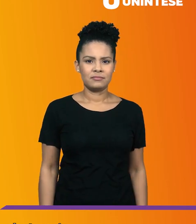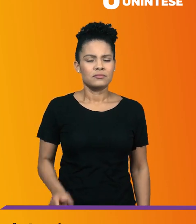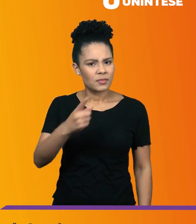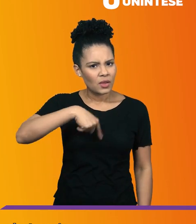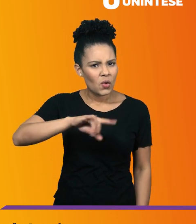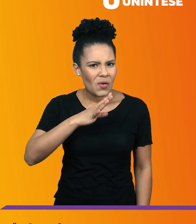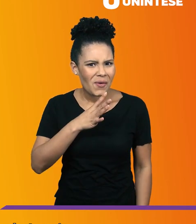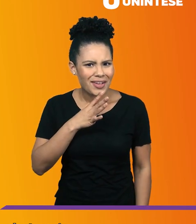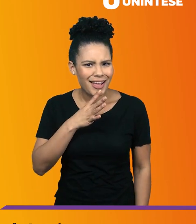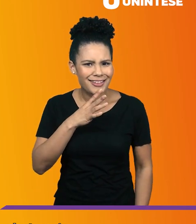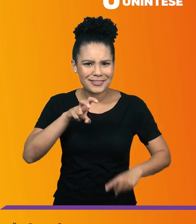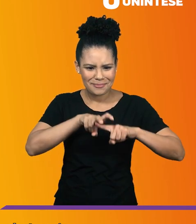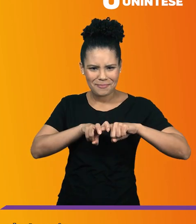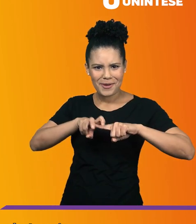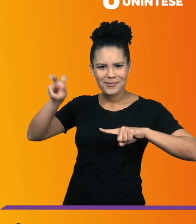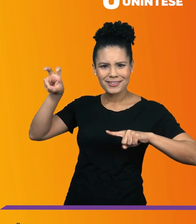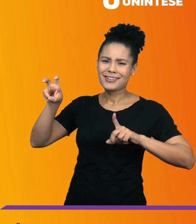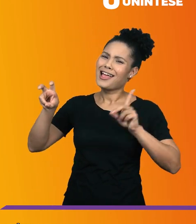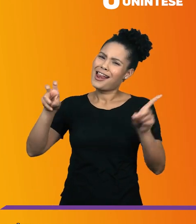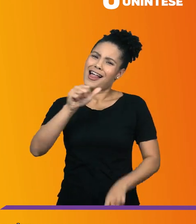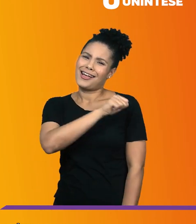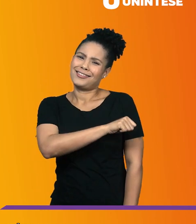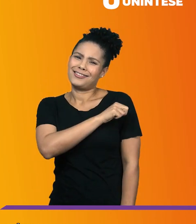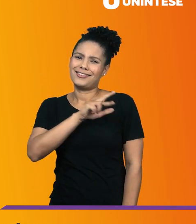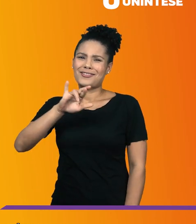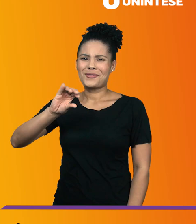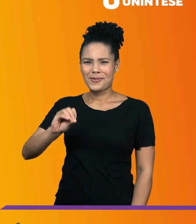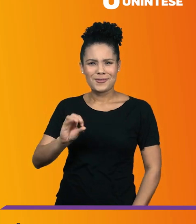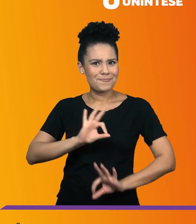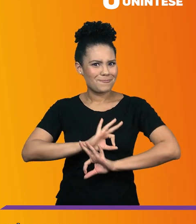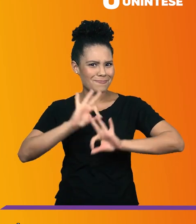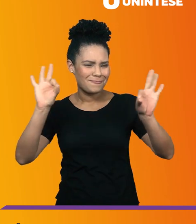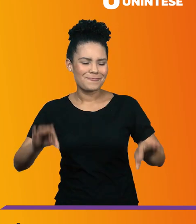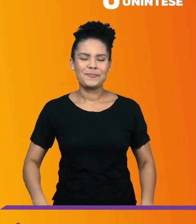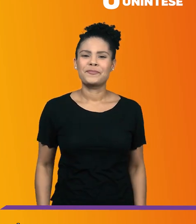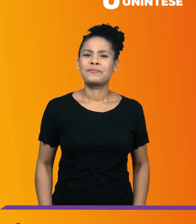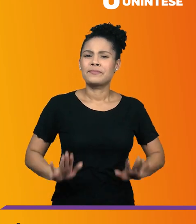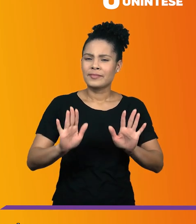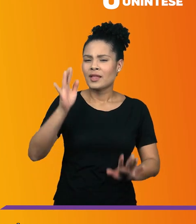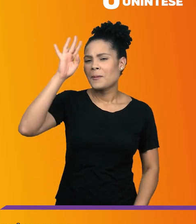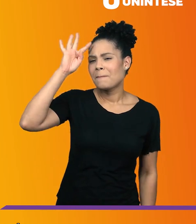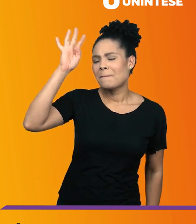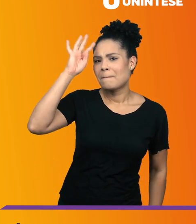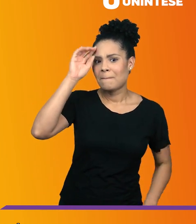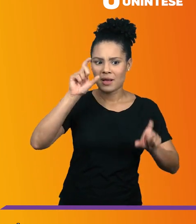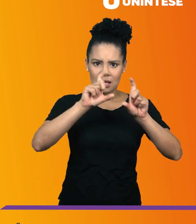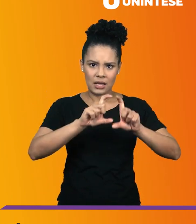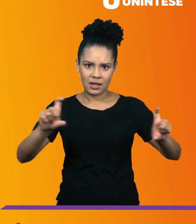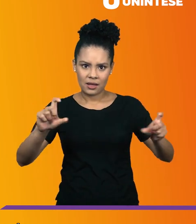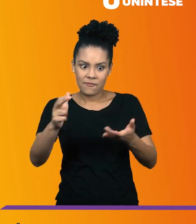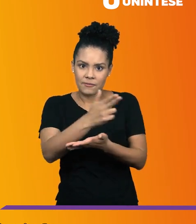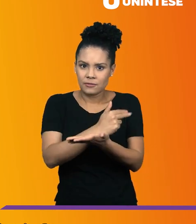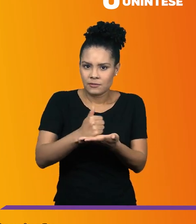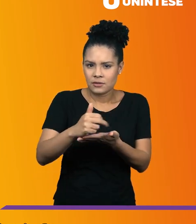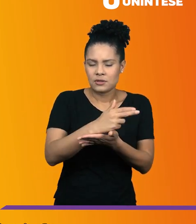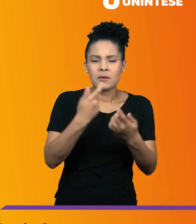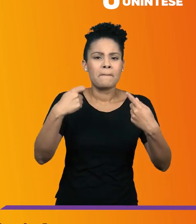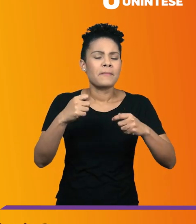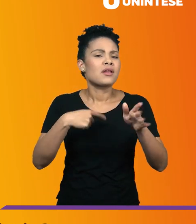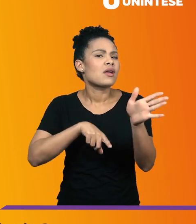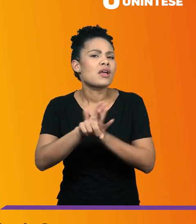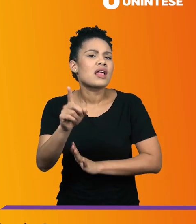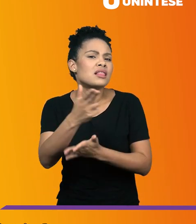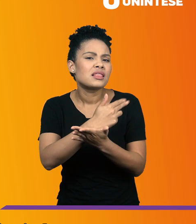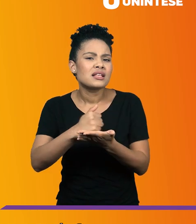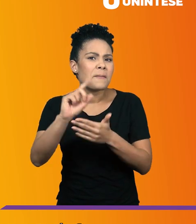Vocês conhecem? Fica lá no Rio de Janeiro. Vamos supor que você vá desenhar essa frase que eu acabei de falar para vocês. O que você